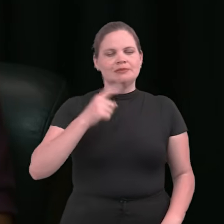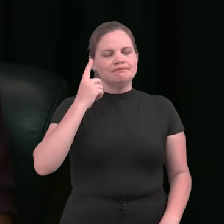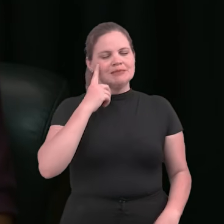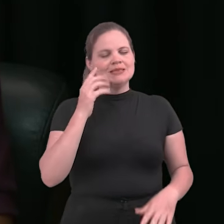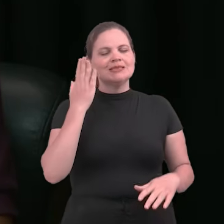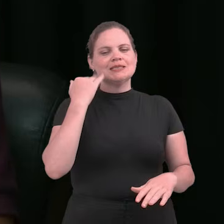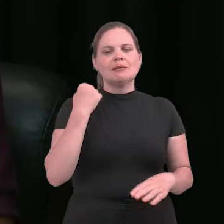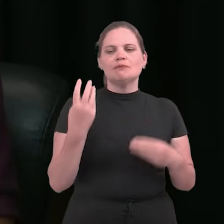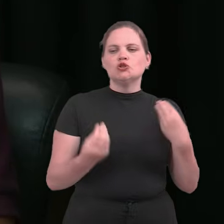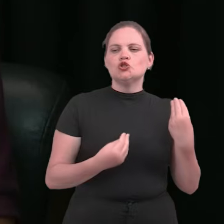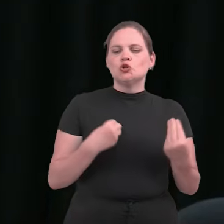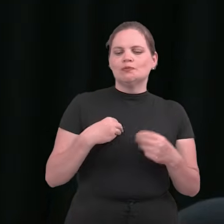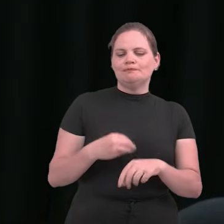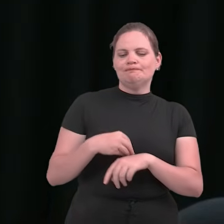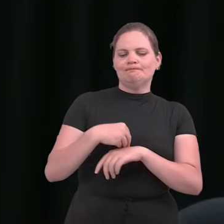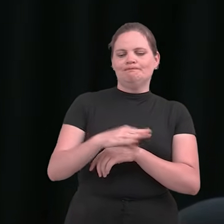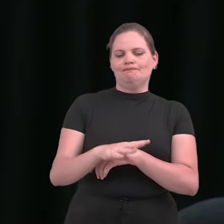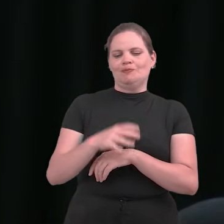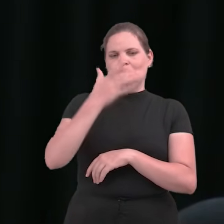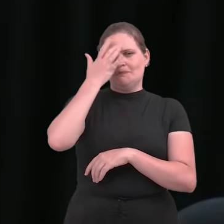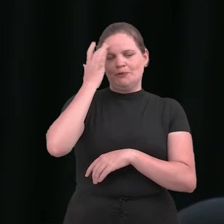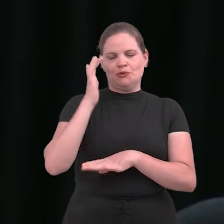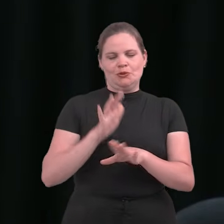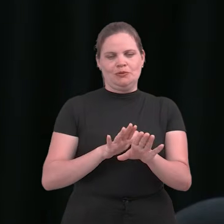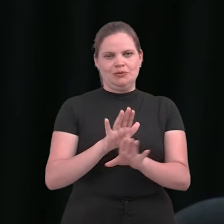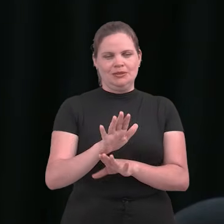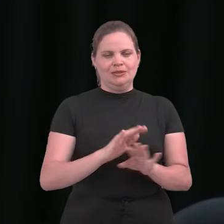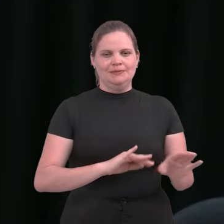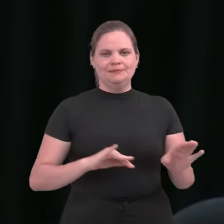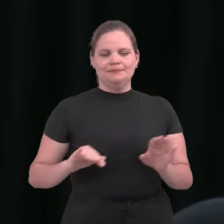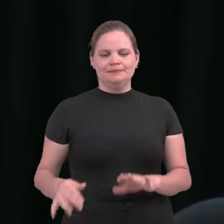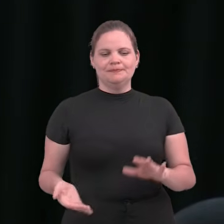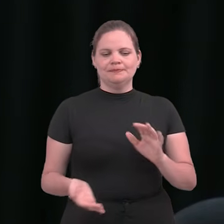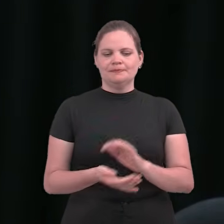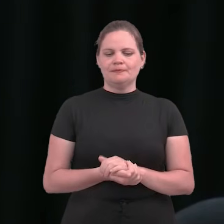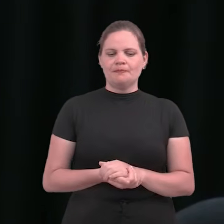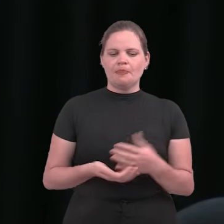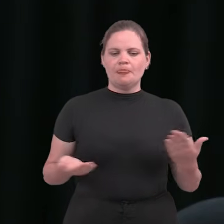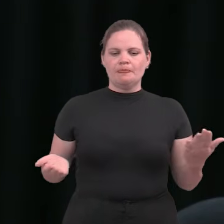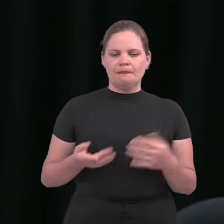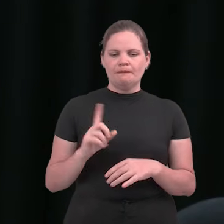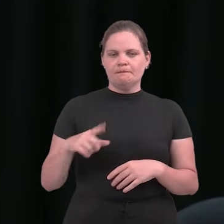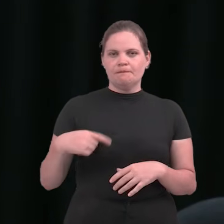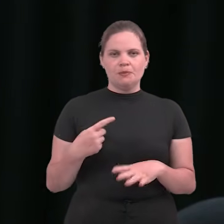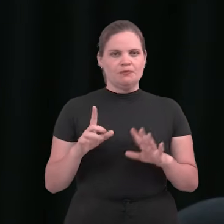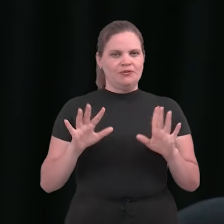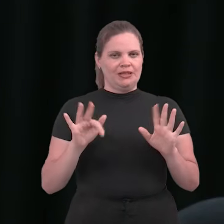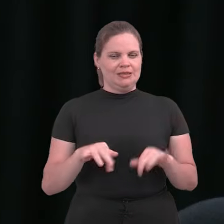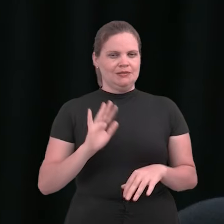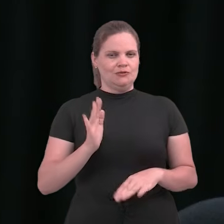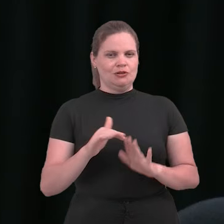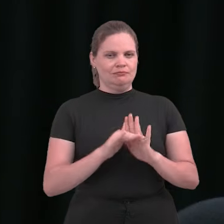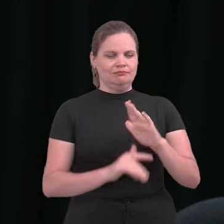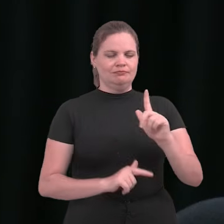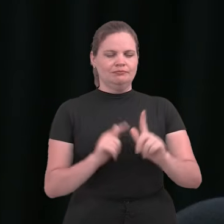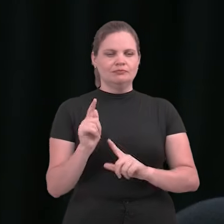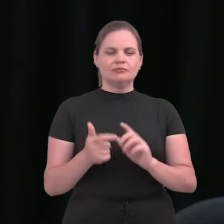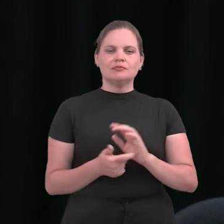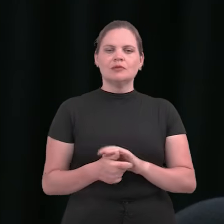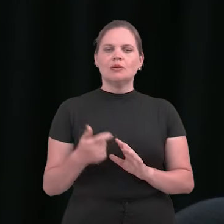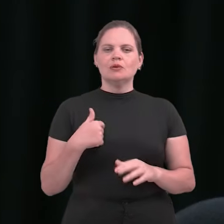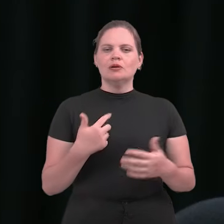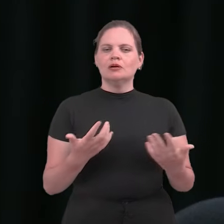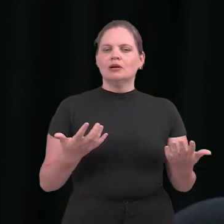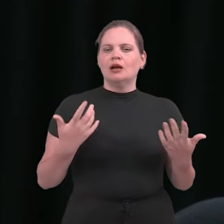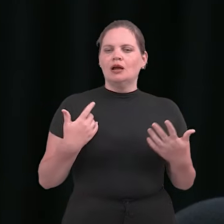Tá certo. Meu irmão, querido, nós estamos já caminhando para encerrar aqui o nosso programa. Eu queria que